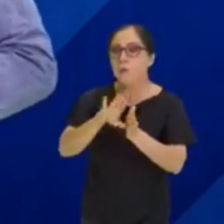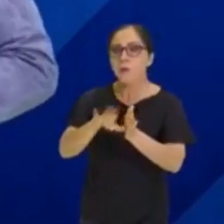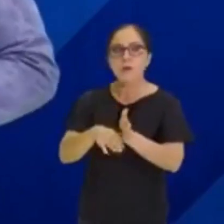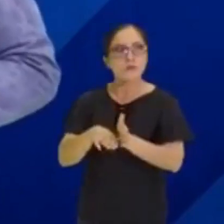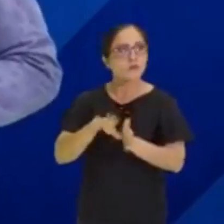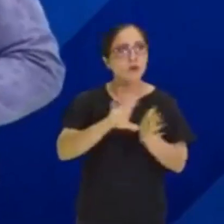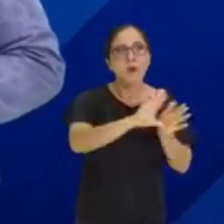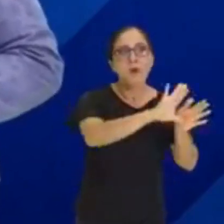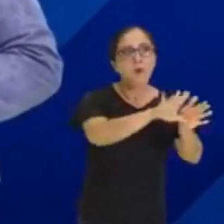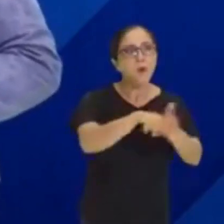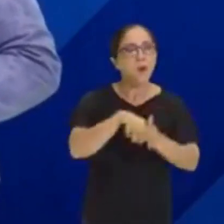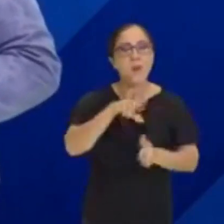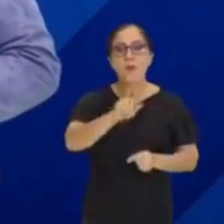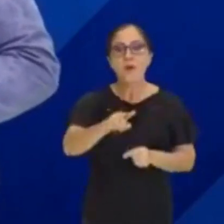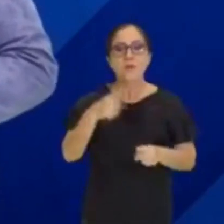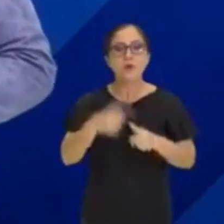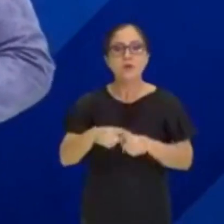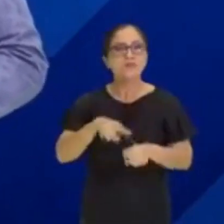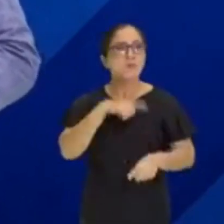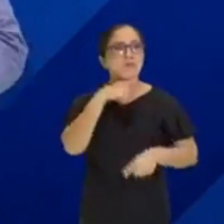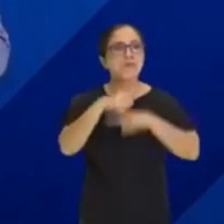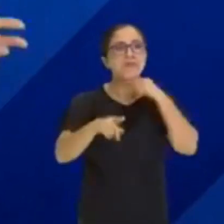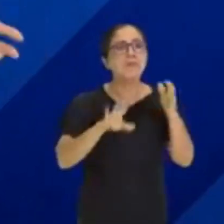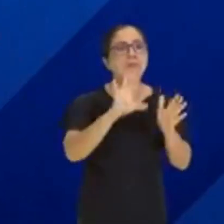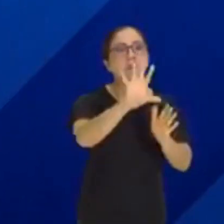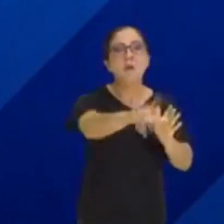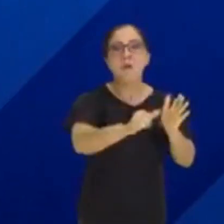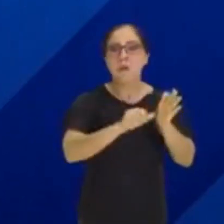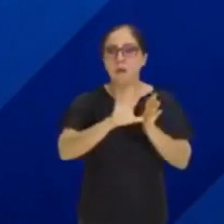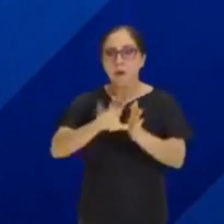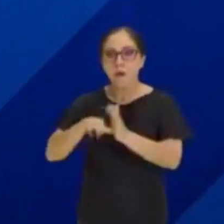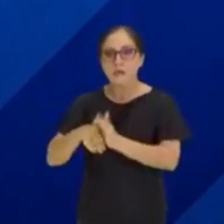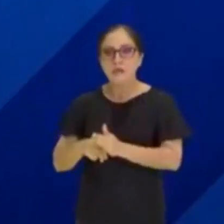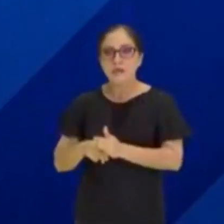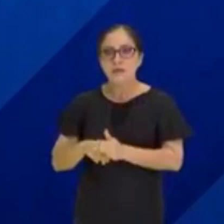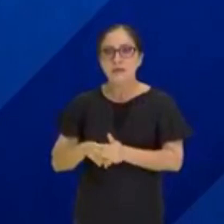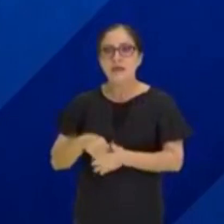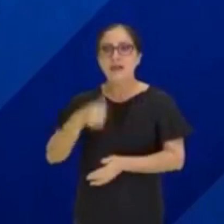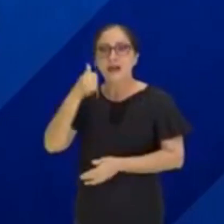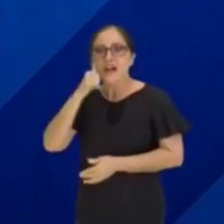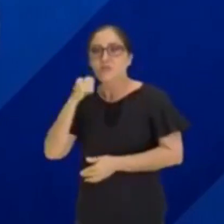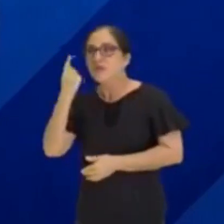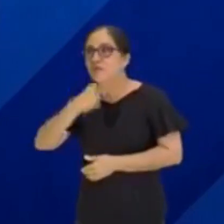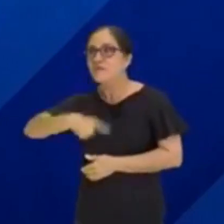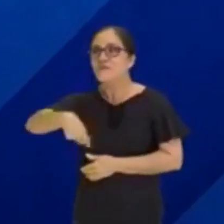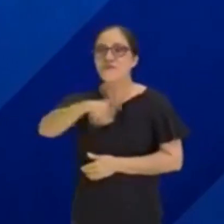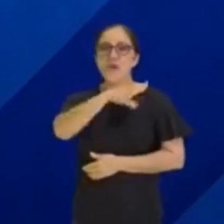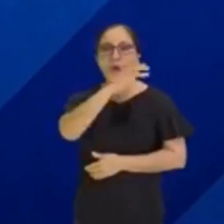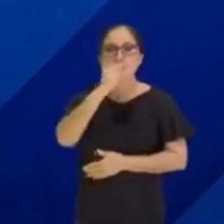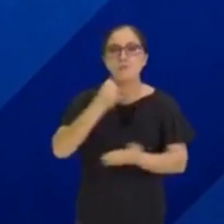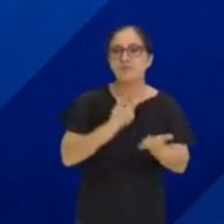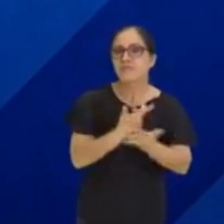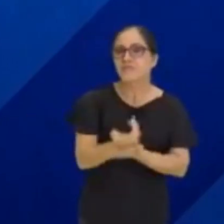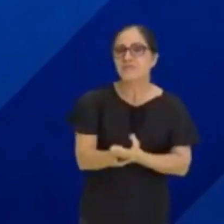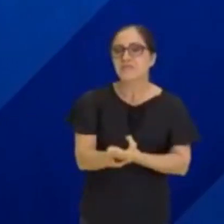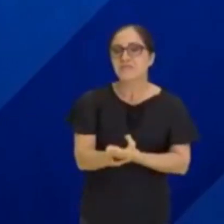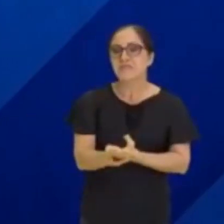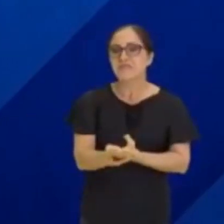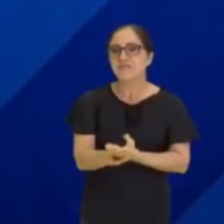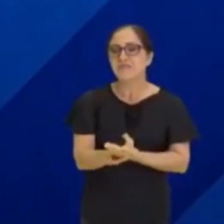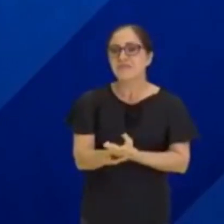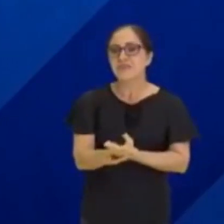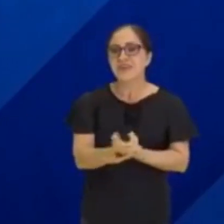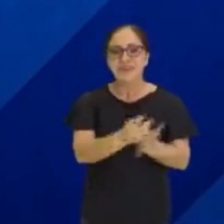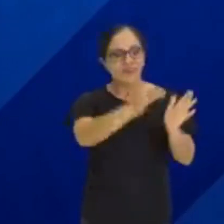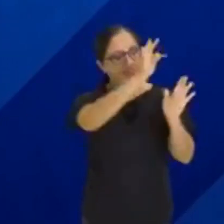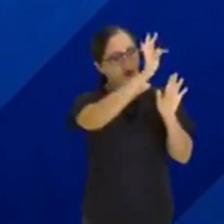para que ele pudesse assaltar. A dona de casa não saiu para comprar pão. O eu lírico vai